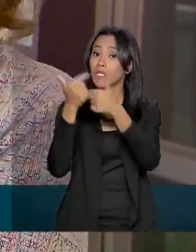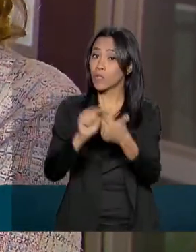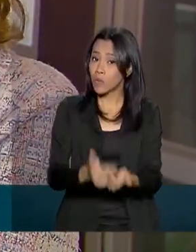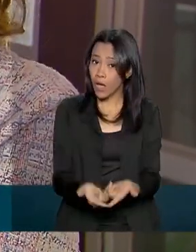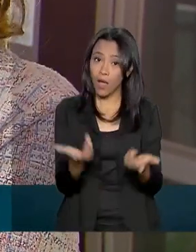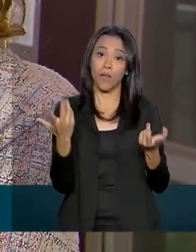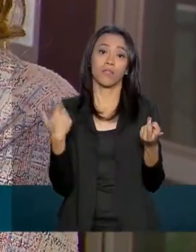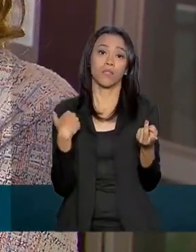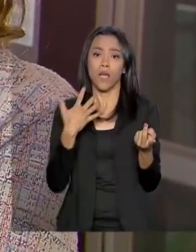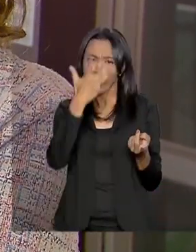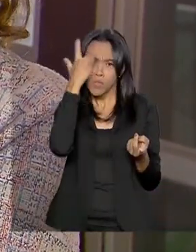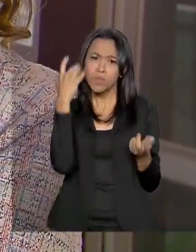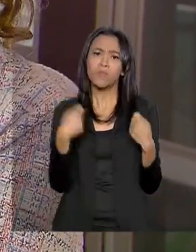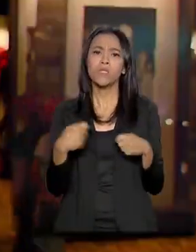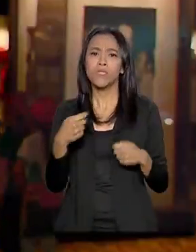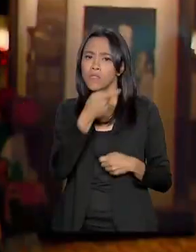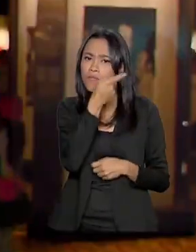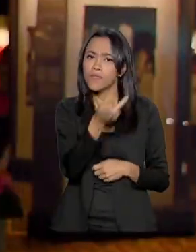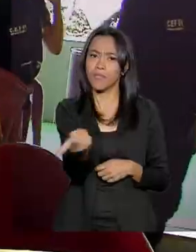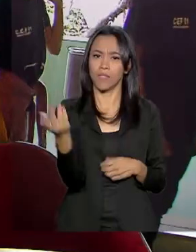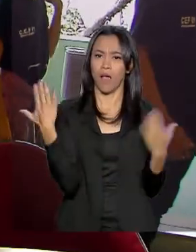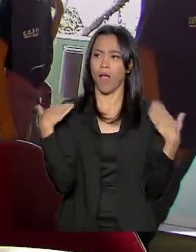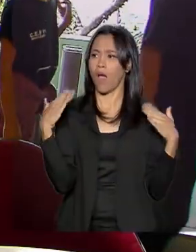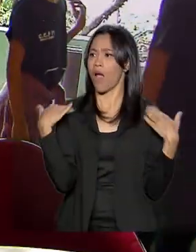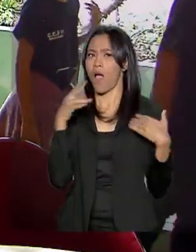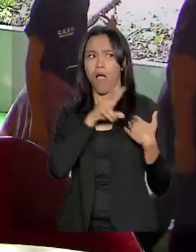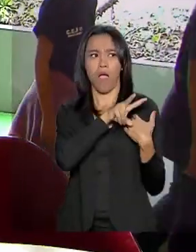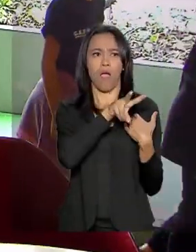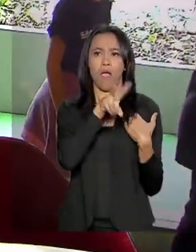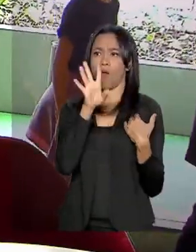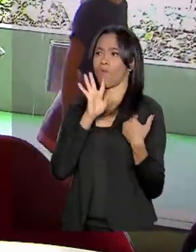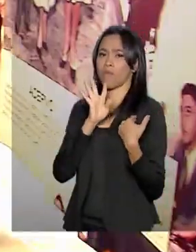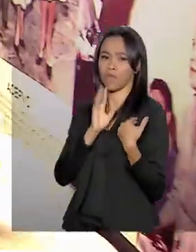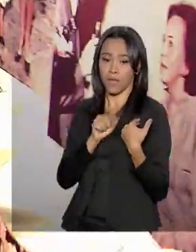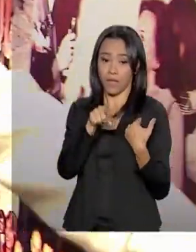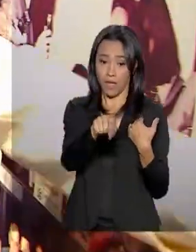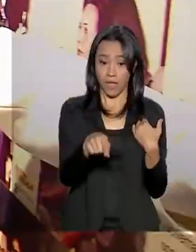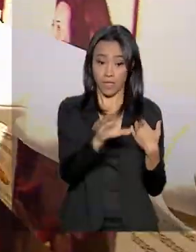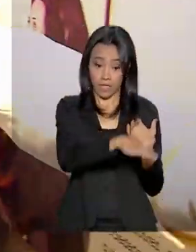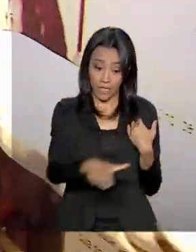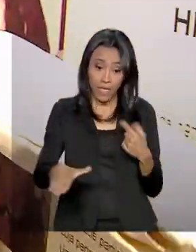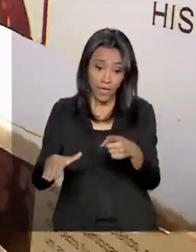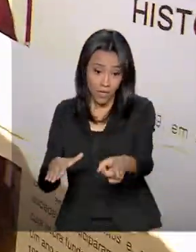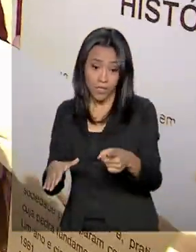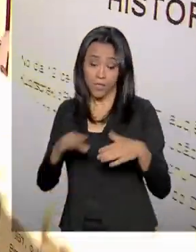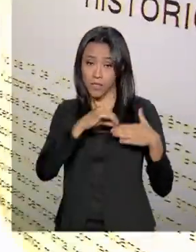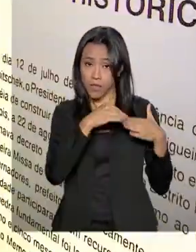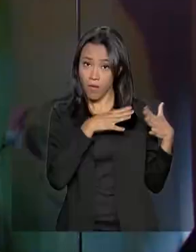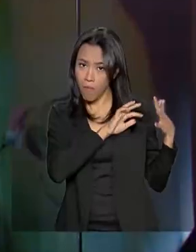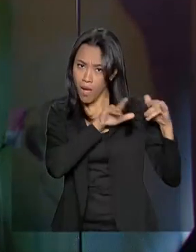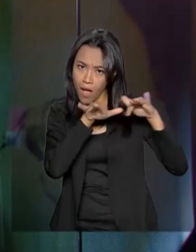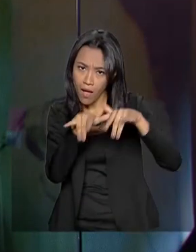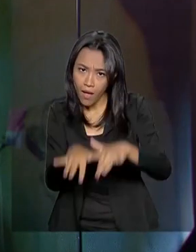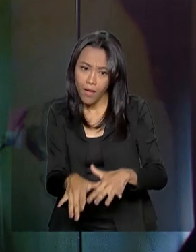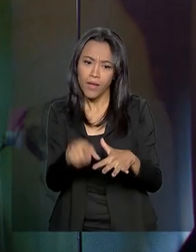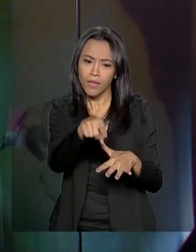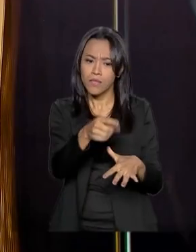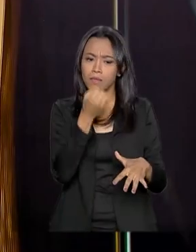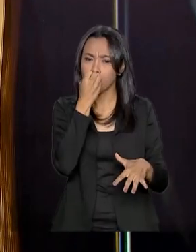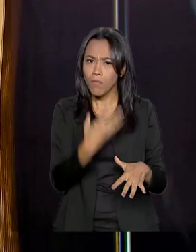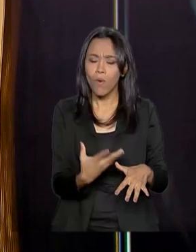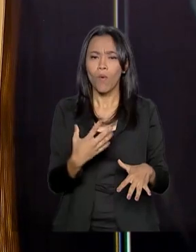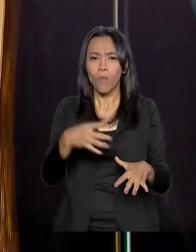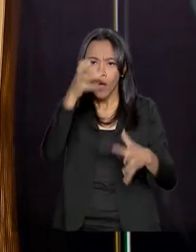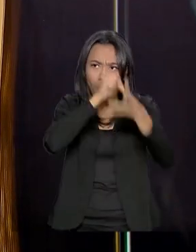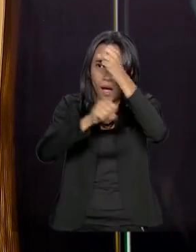que as pessoas visitem esses museus. Para Marta, receber crianças ajuda a formar público e garantir um futuro